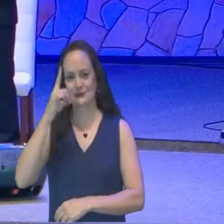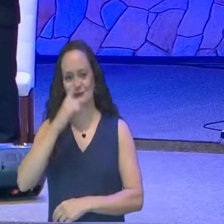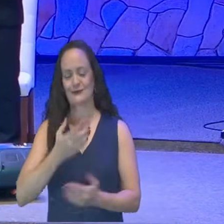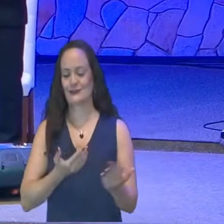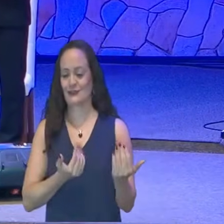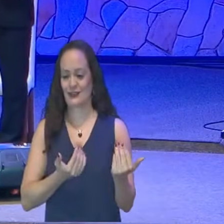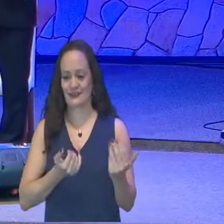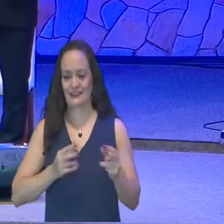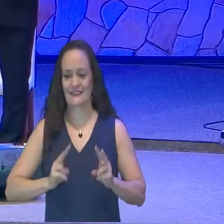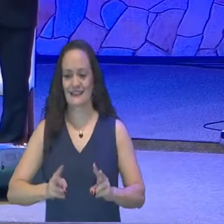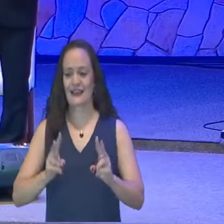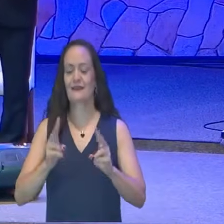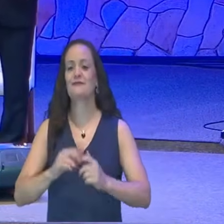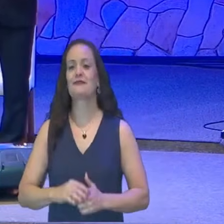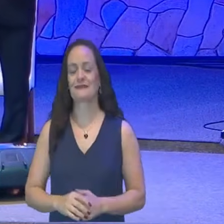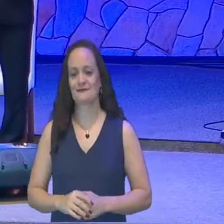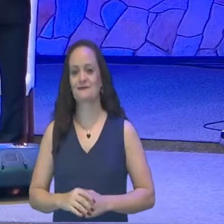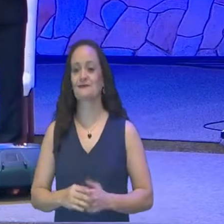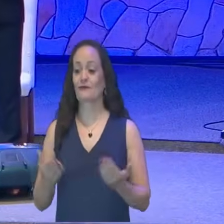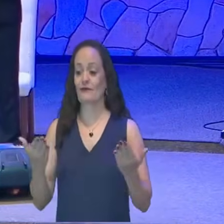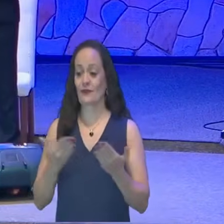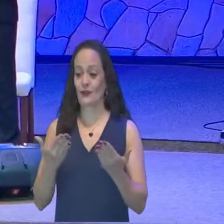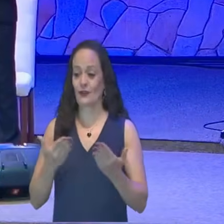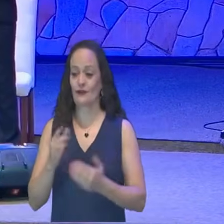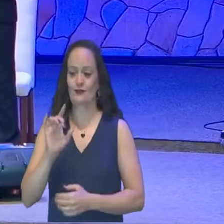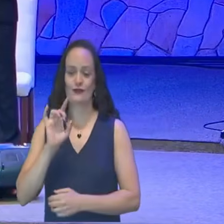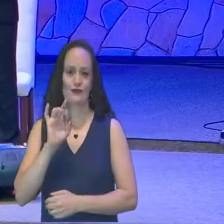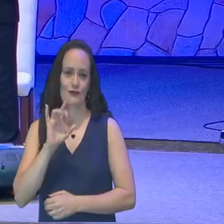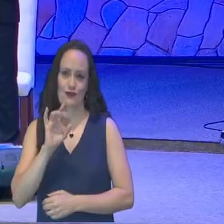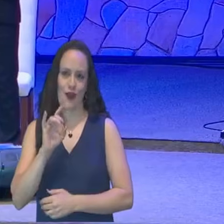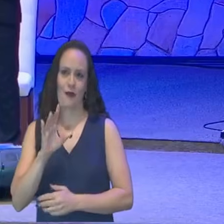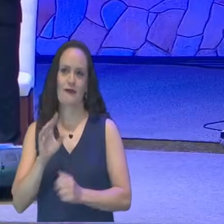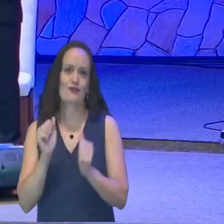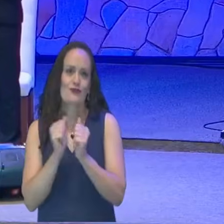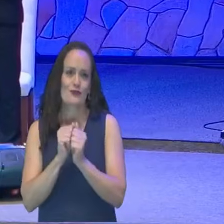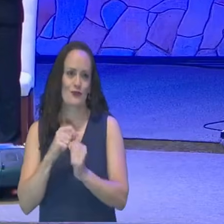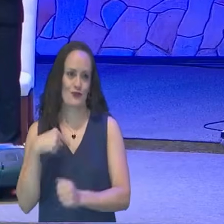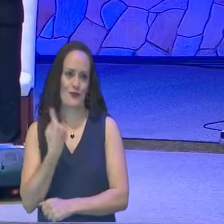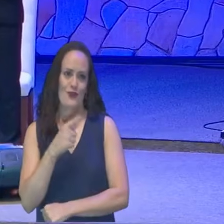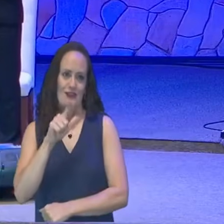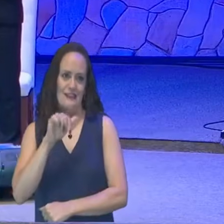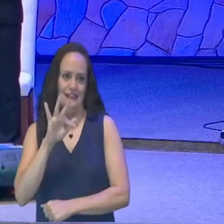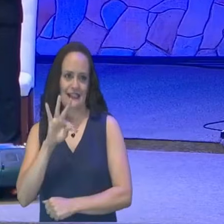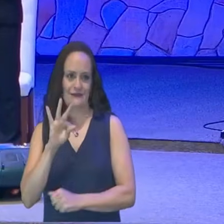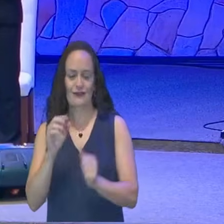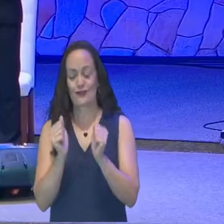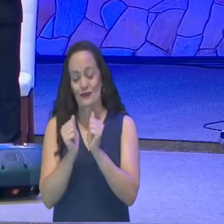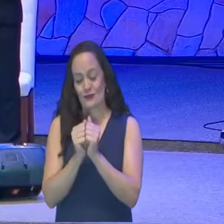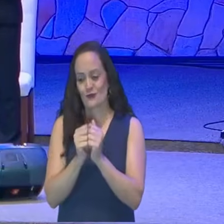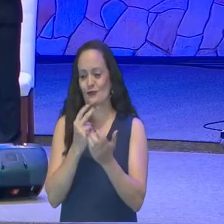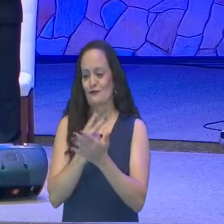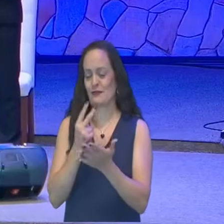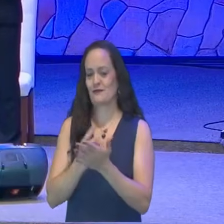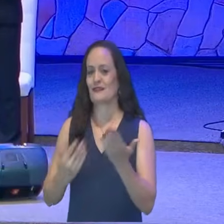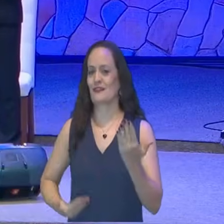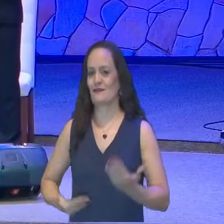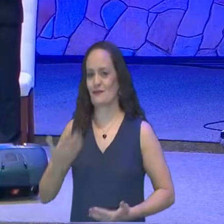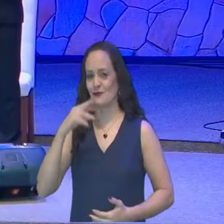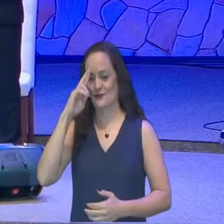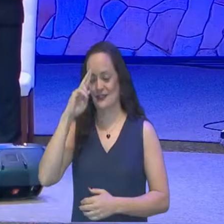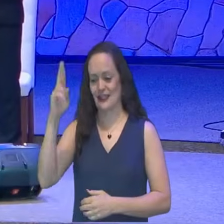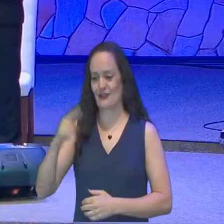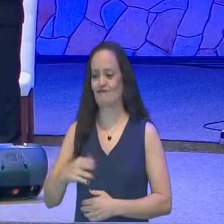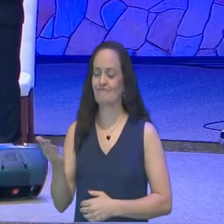tem servido aos domingos com a gente. E hoje foi só um pretexto para que eles pudessem estar juntos, como LIFT, servindo ao